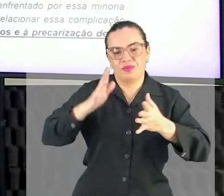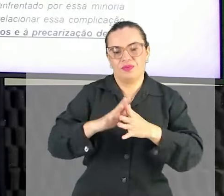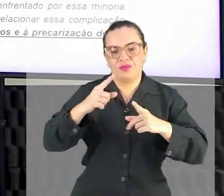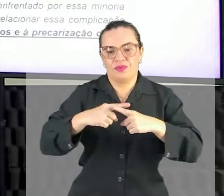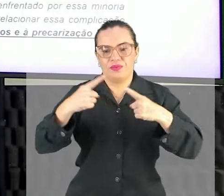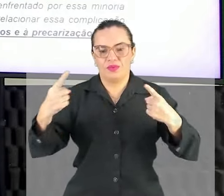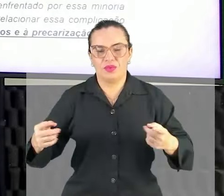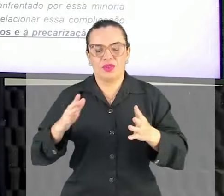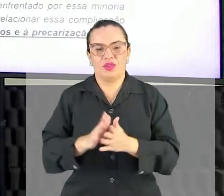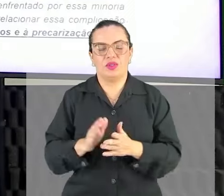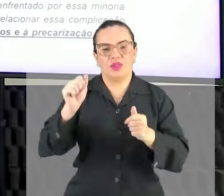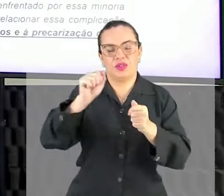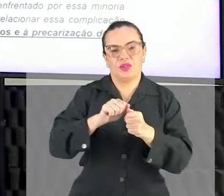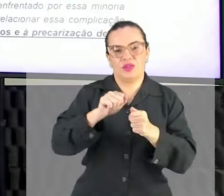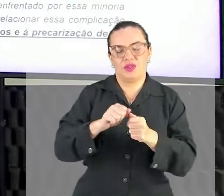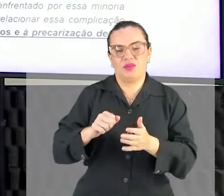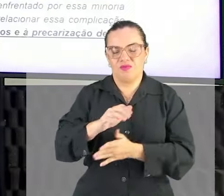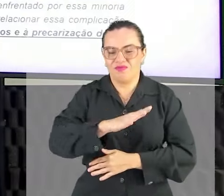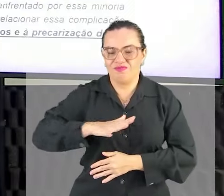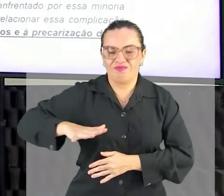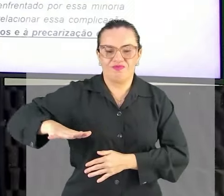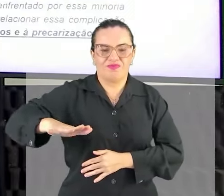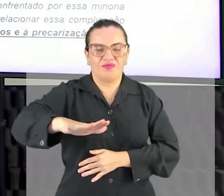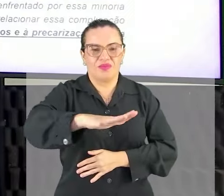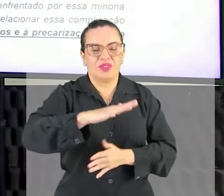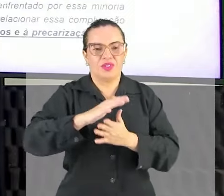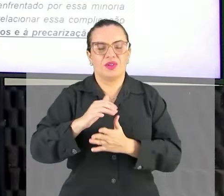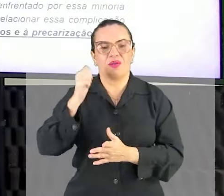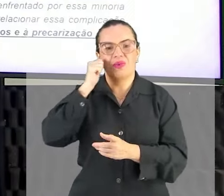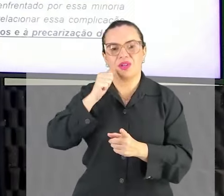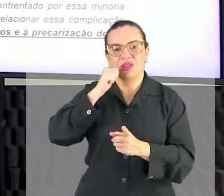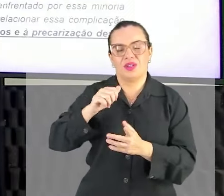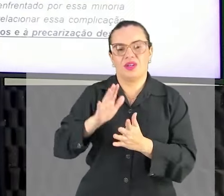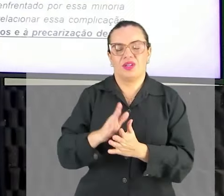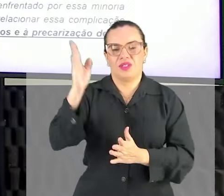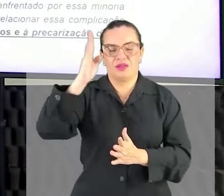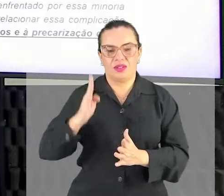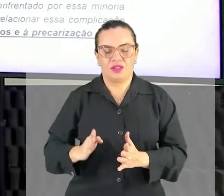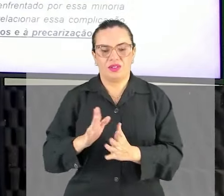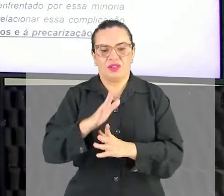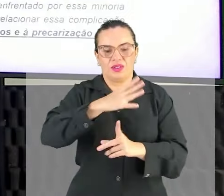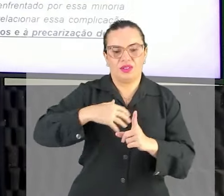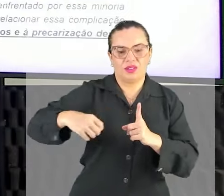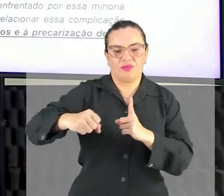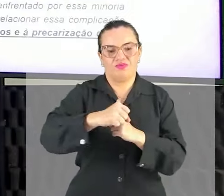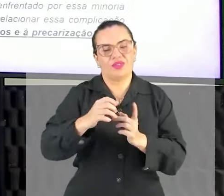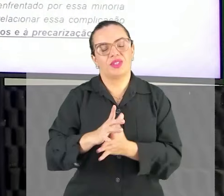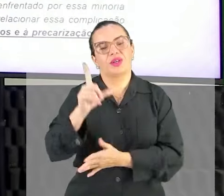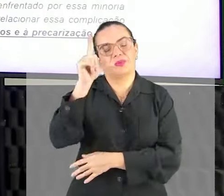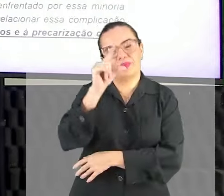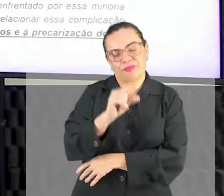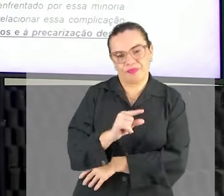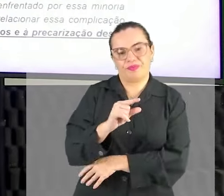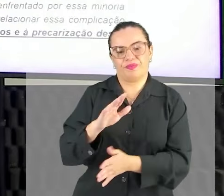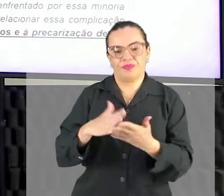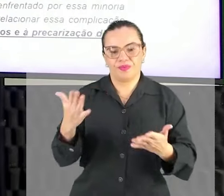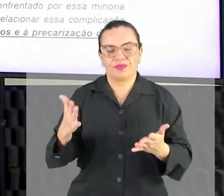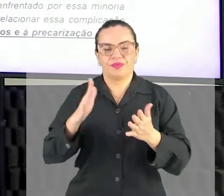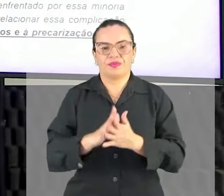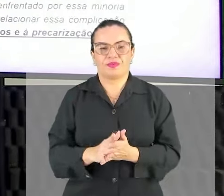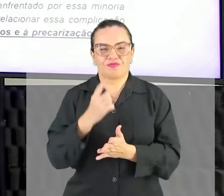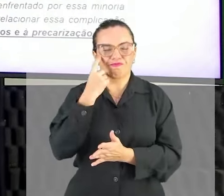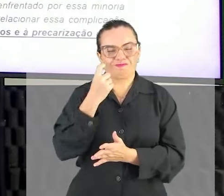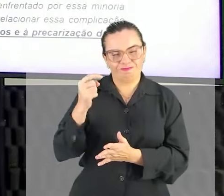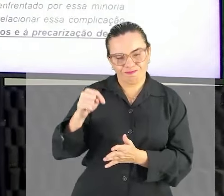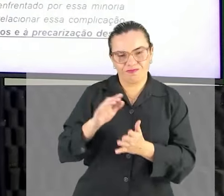é um tópico que faz parte de boa parte das mulheres brasileiras e que isso se configura como uma minoria. Interessante esclarecer